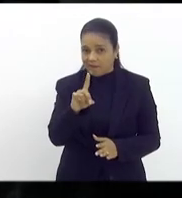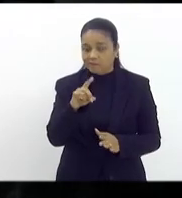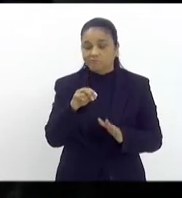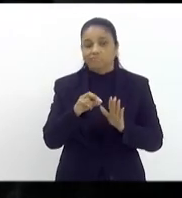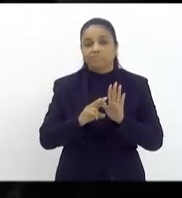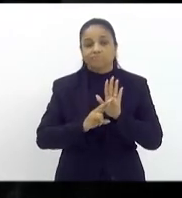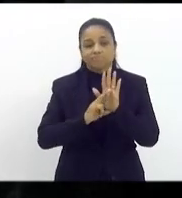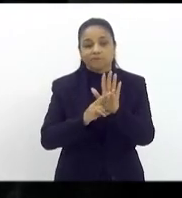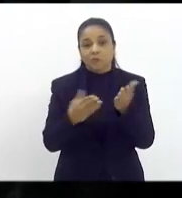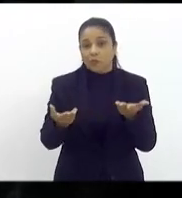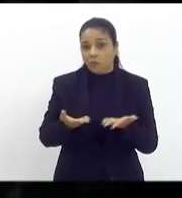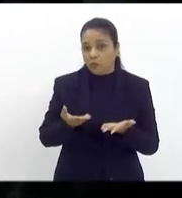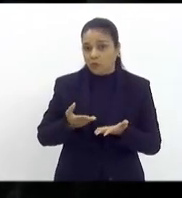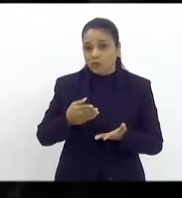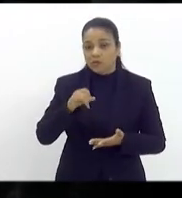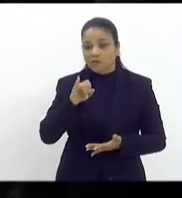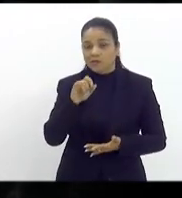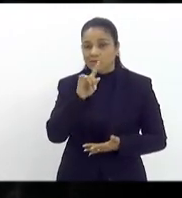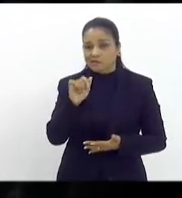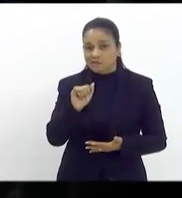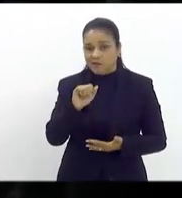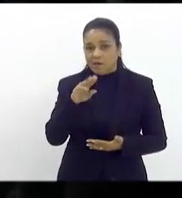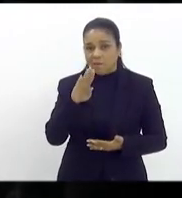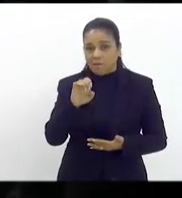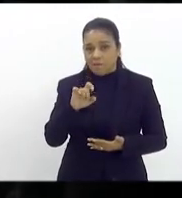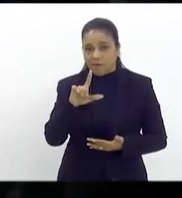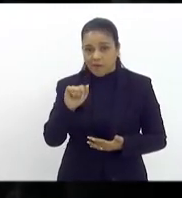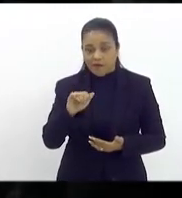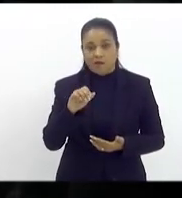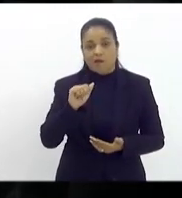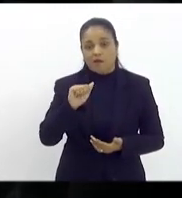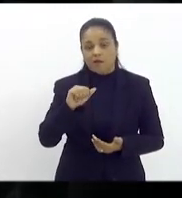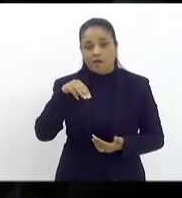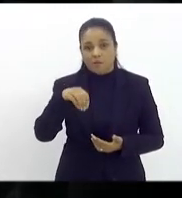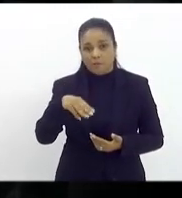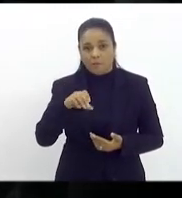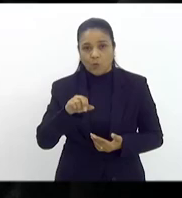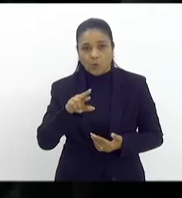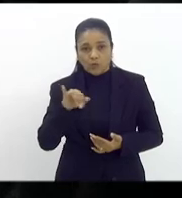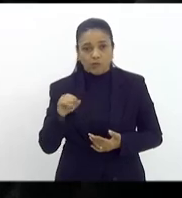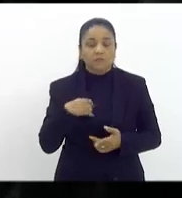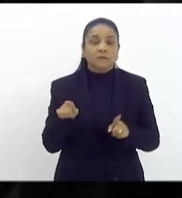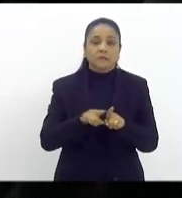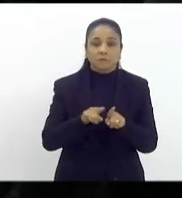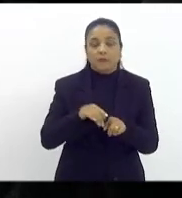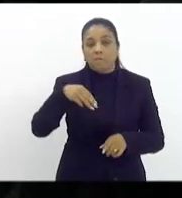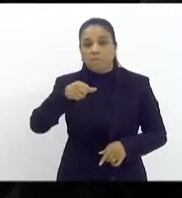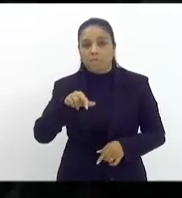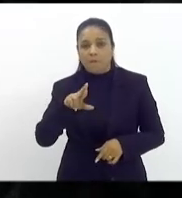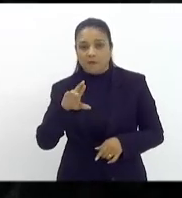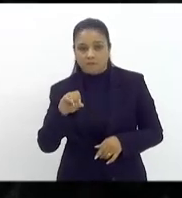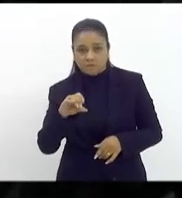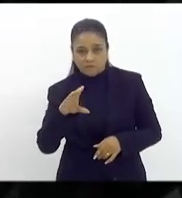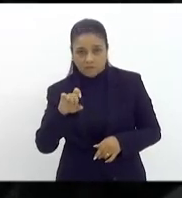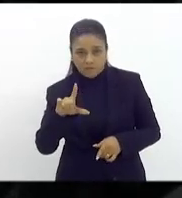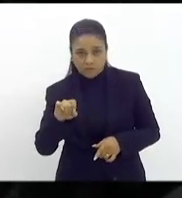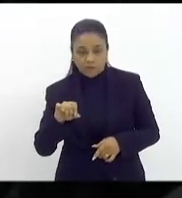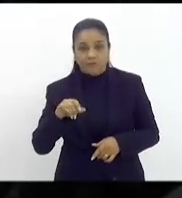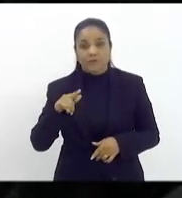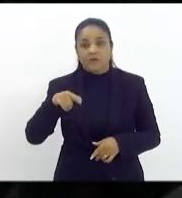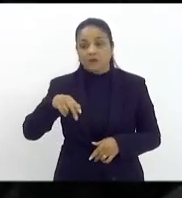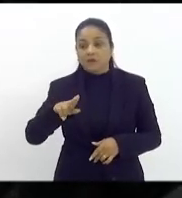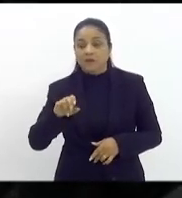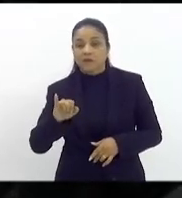senhora Isabela Amorim, o doutor Marcelo Quintanilha, pudesse fazer, muito embora